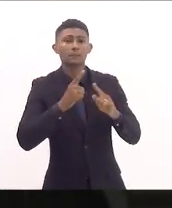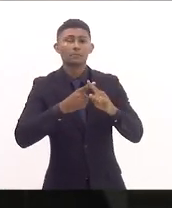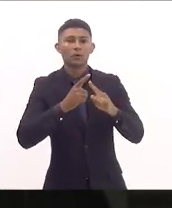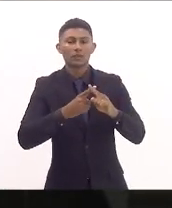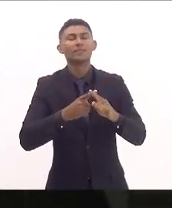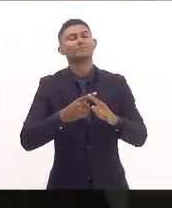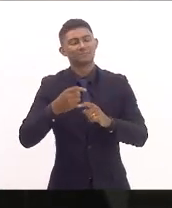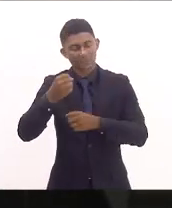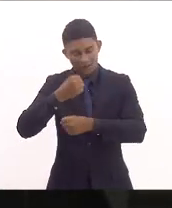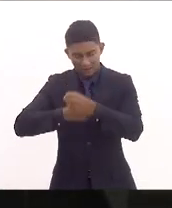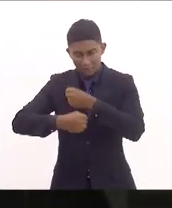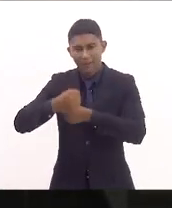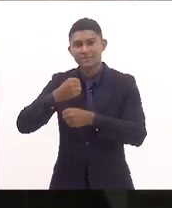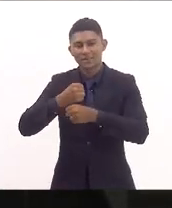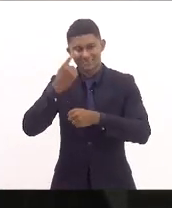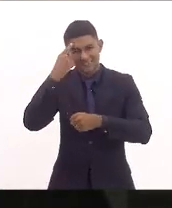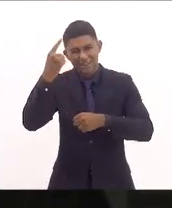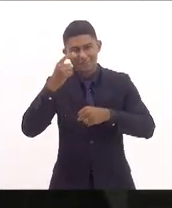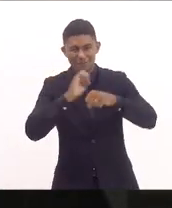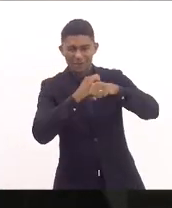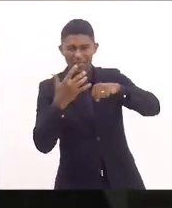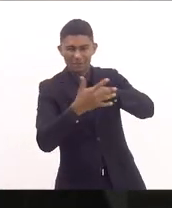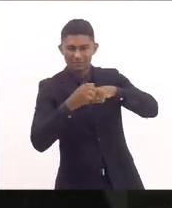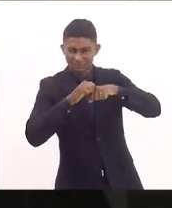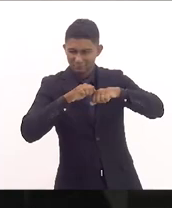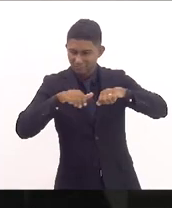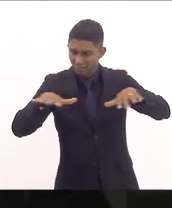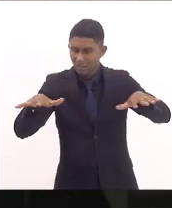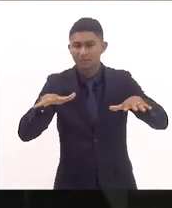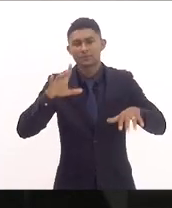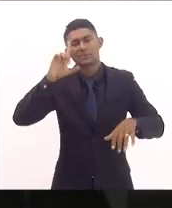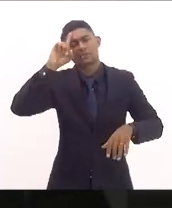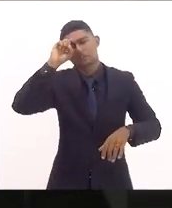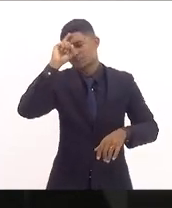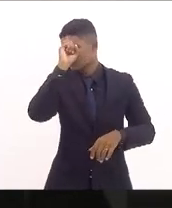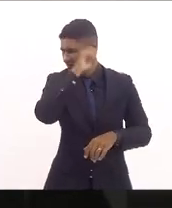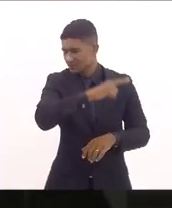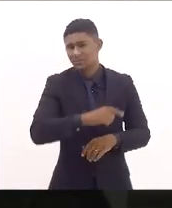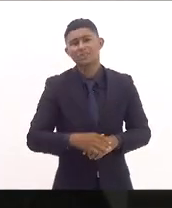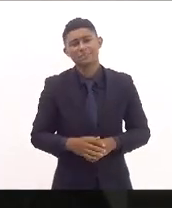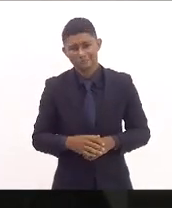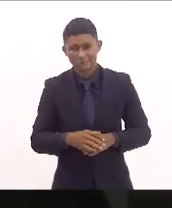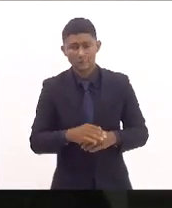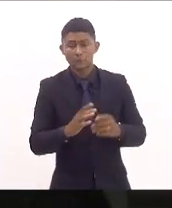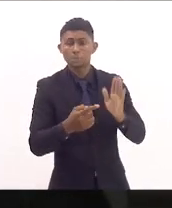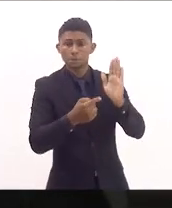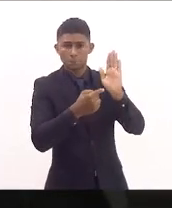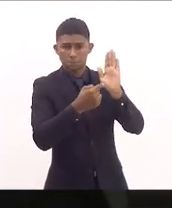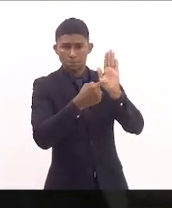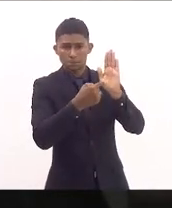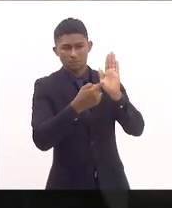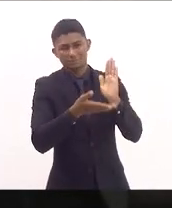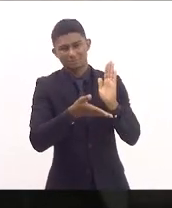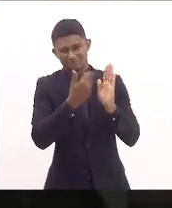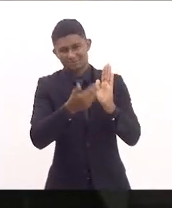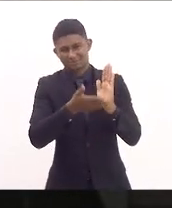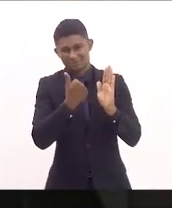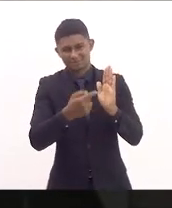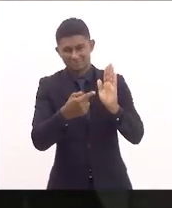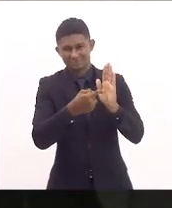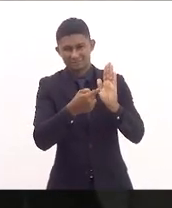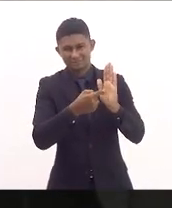pandêmico um Ano difícil que esses registros muitas vezes ocorreram